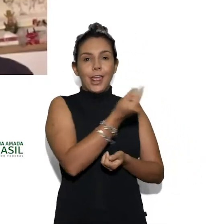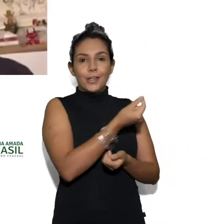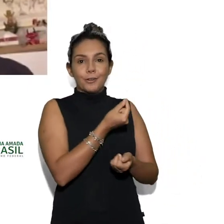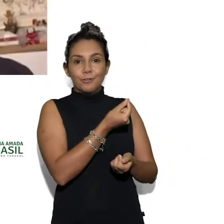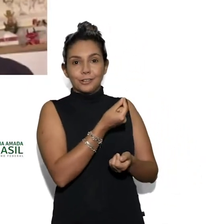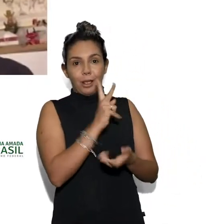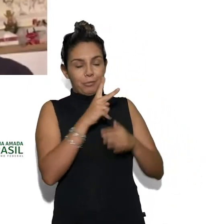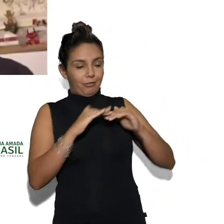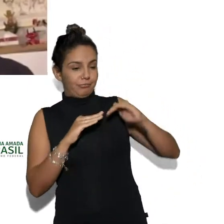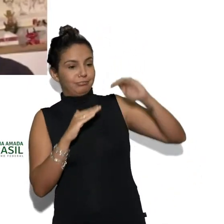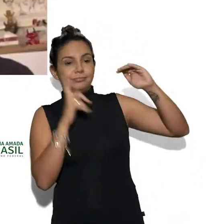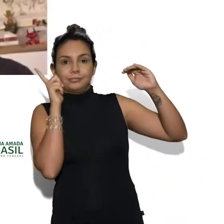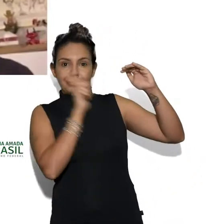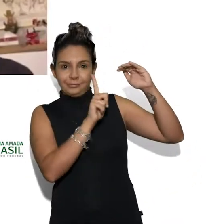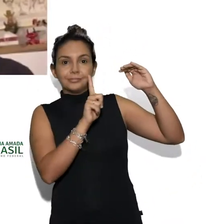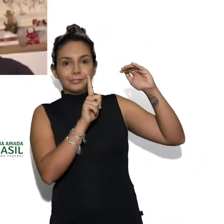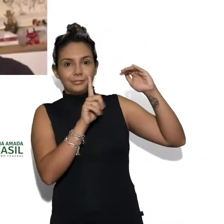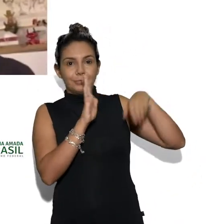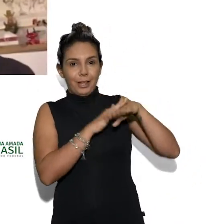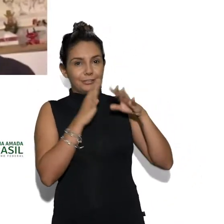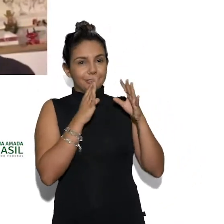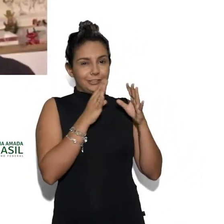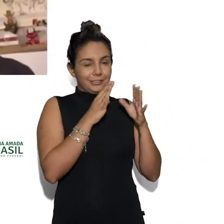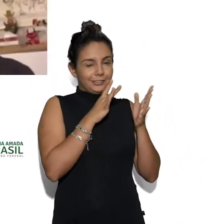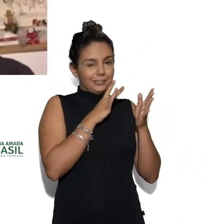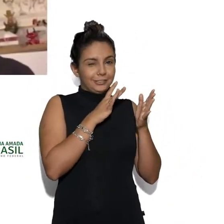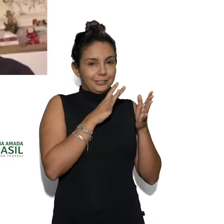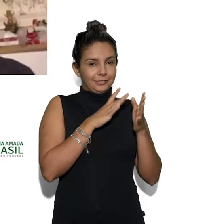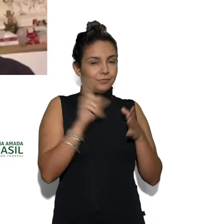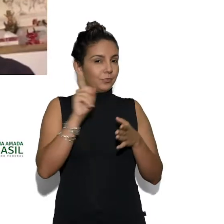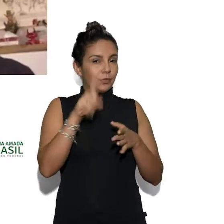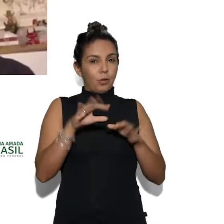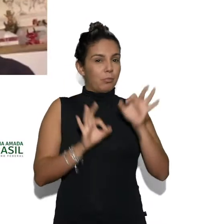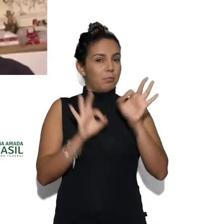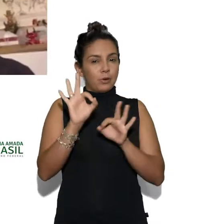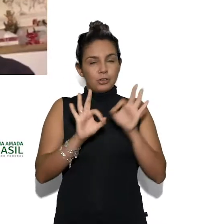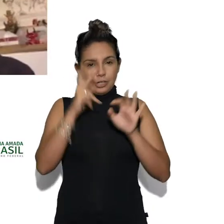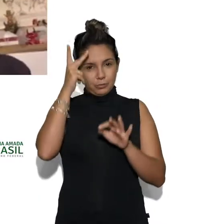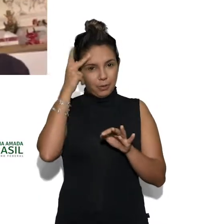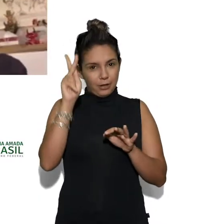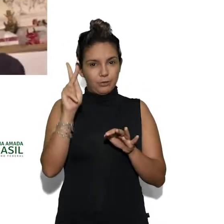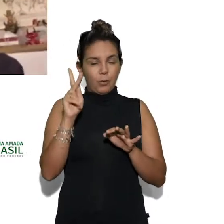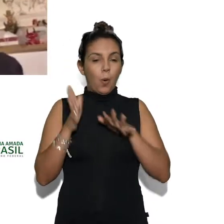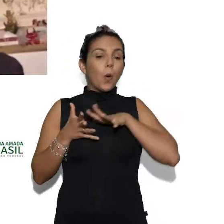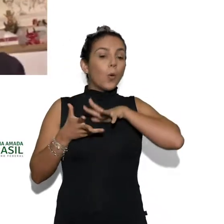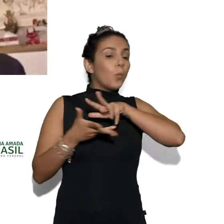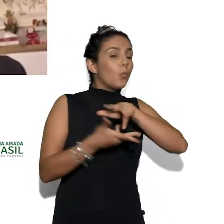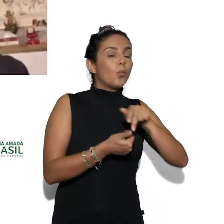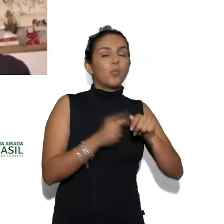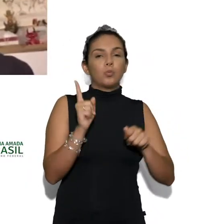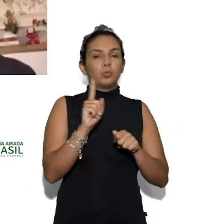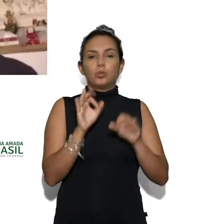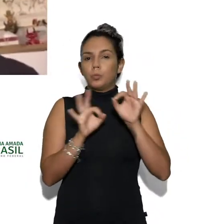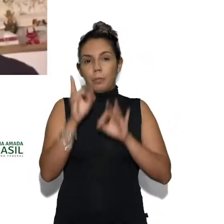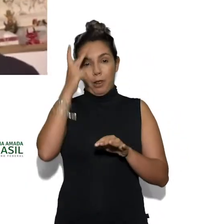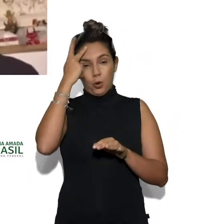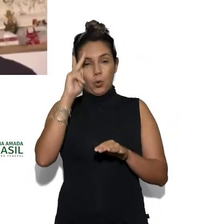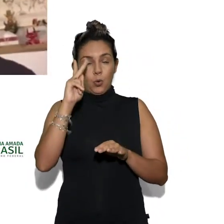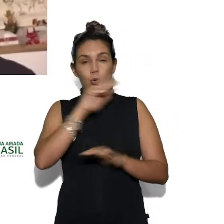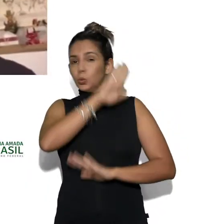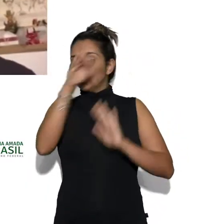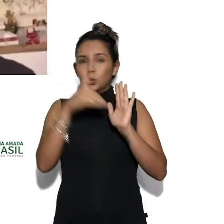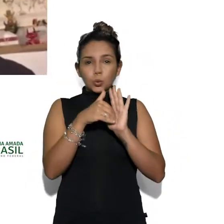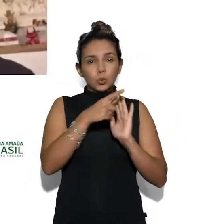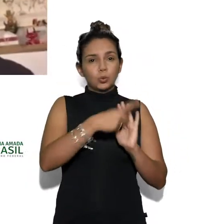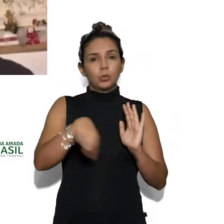passam um bocadinho mais de fininho. E isso não é um projeto para o mundo, não é um projeto para a humanidade. Isso vai